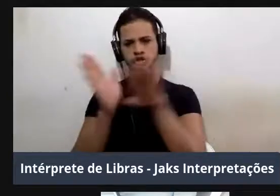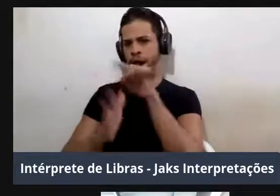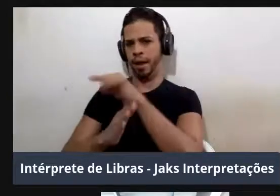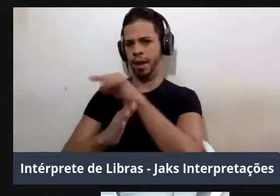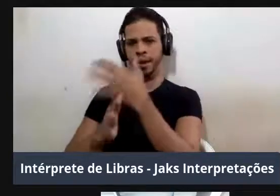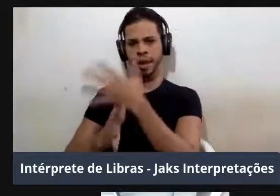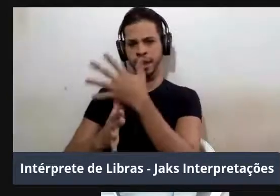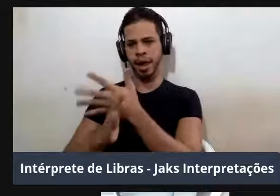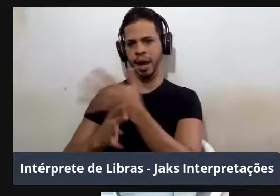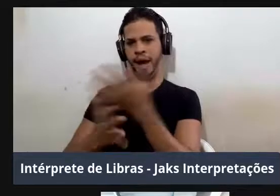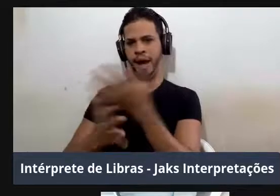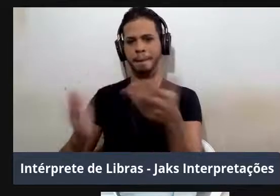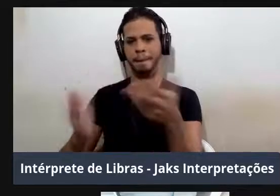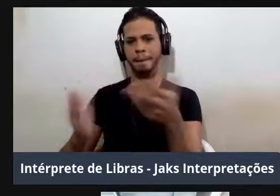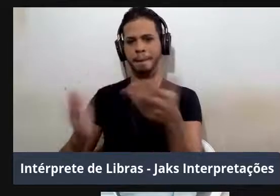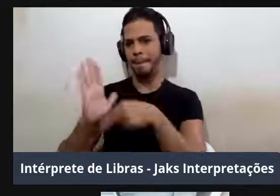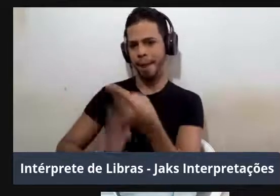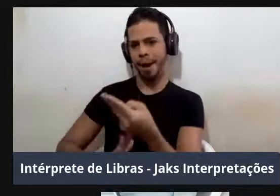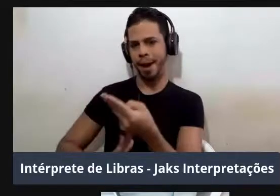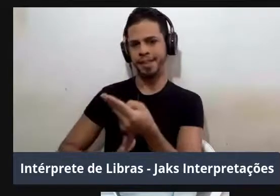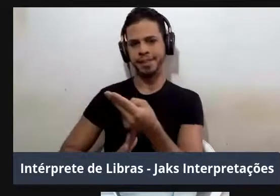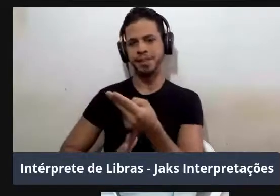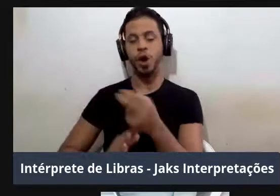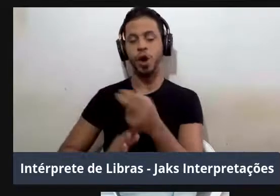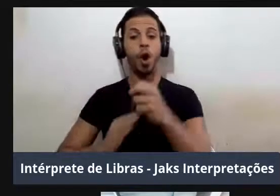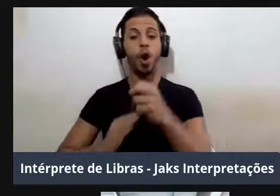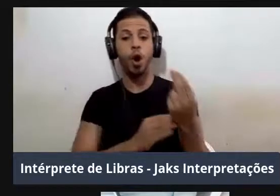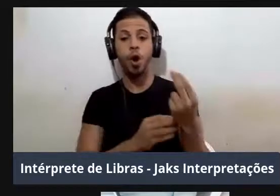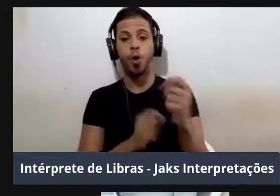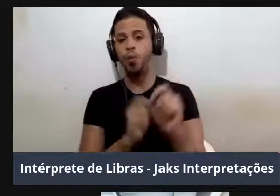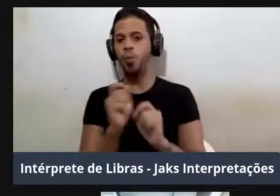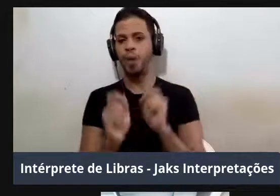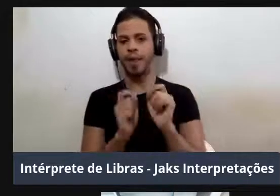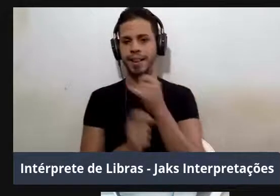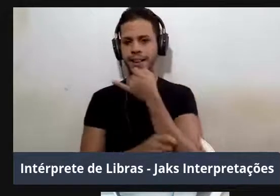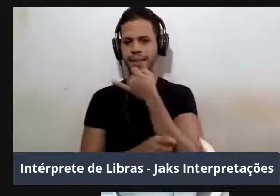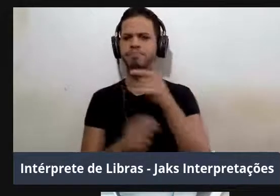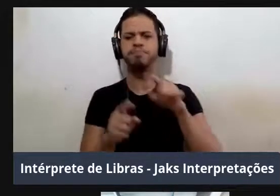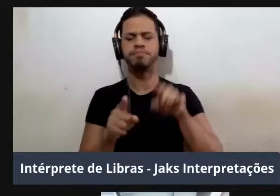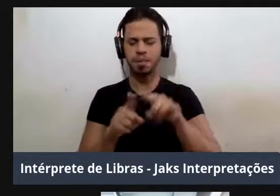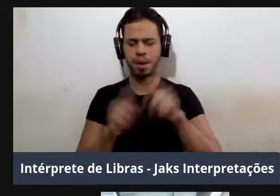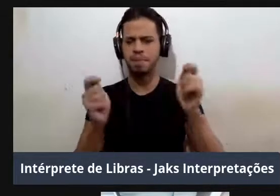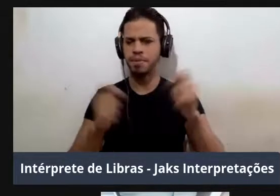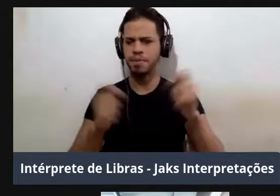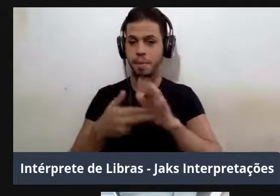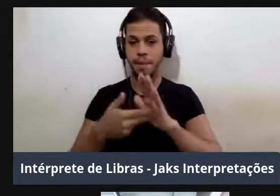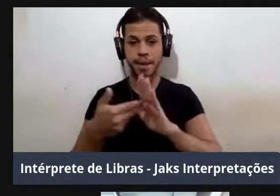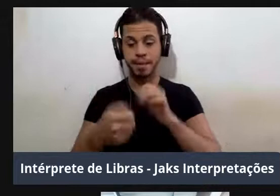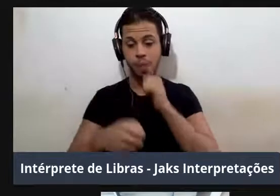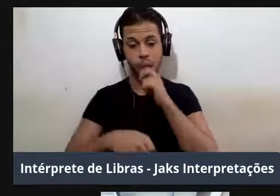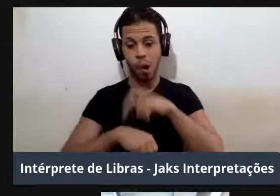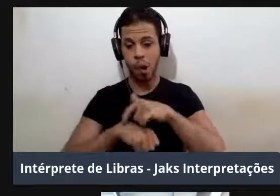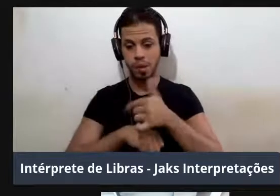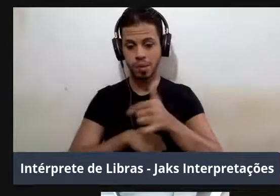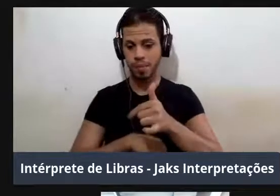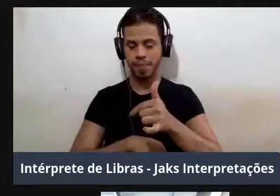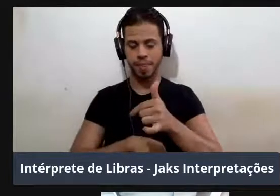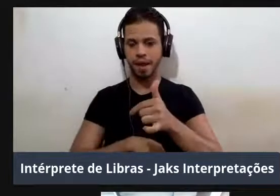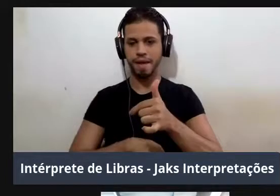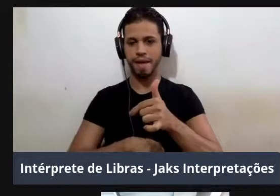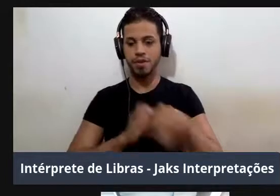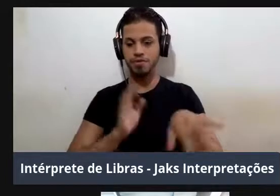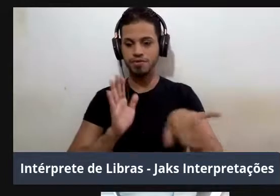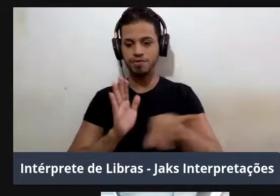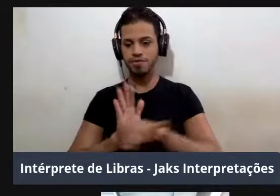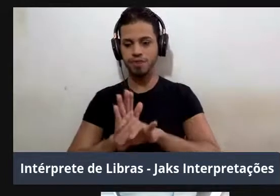parir, ou elas também, porque para parir não tem hora, ou às vezes chega até adiantar o parto,